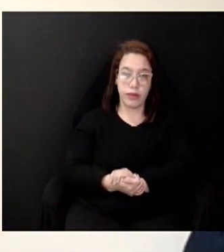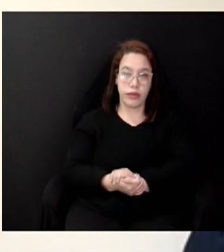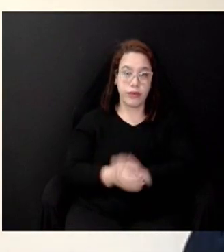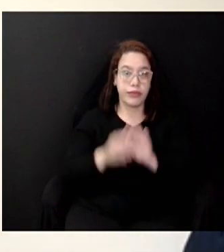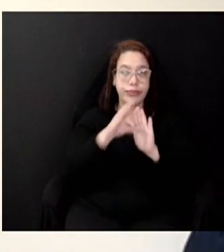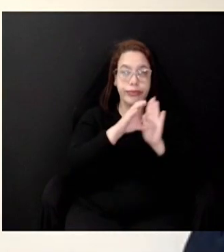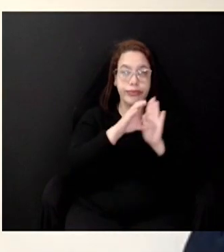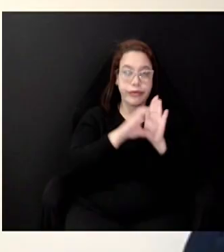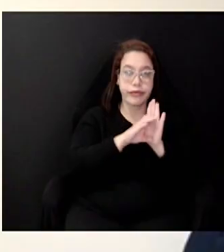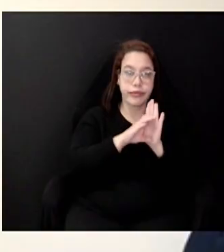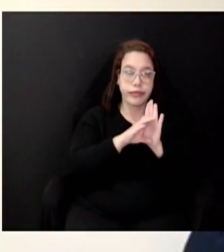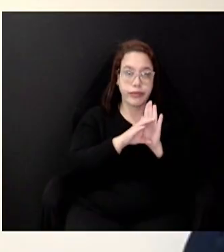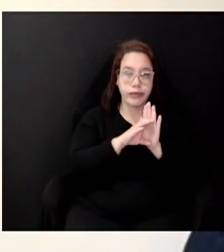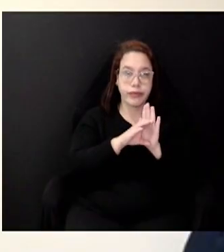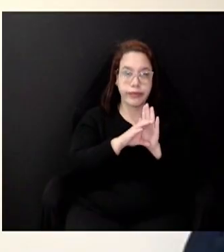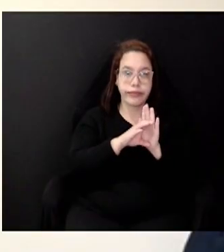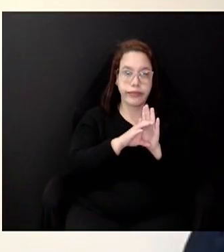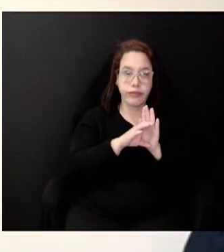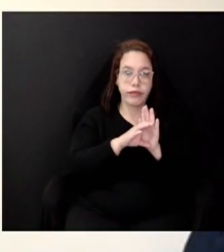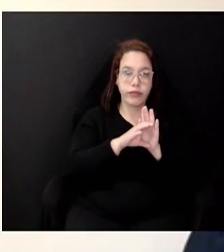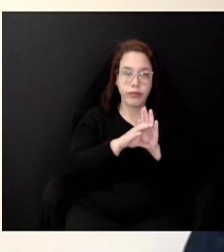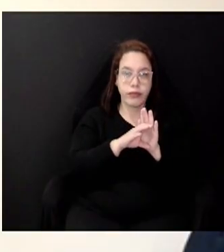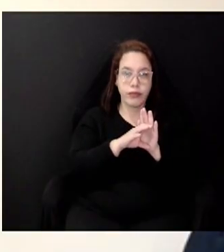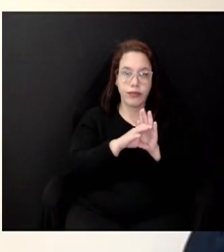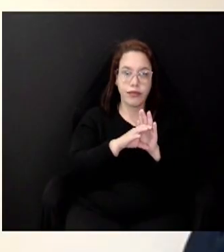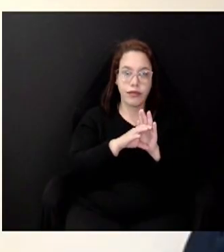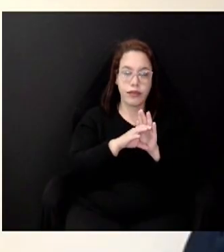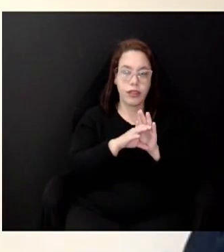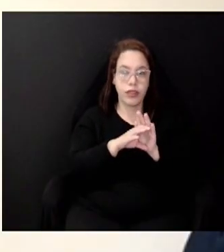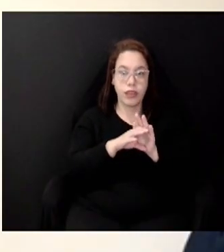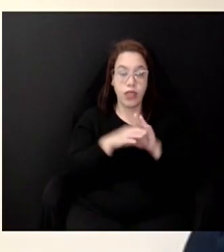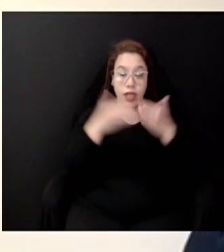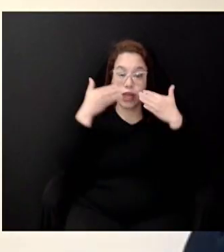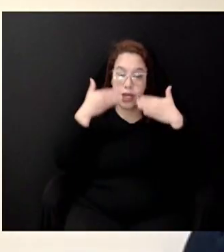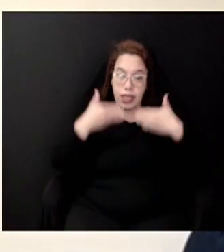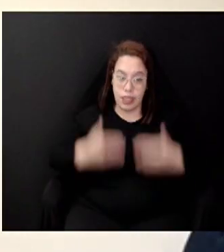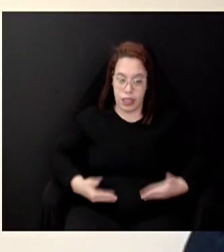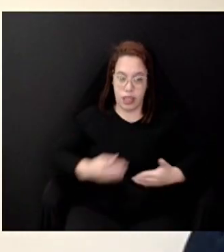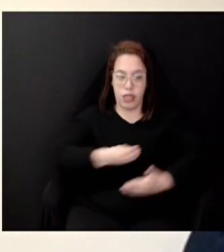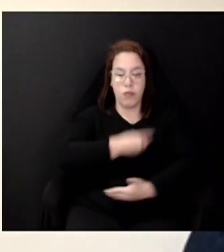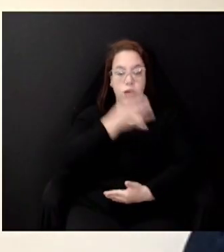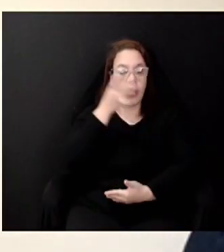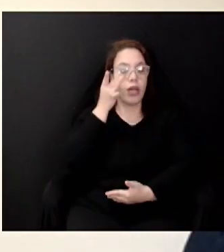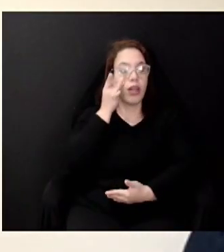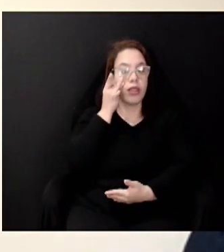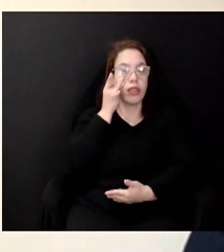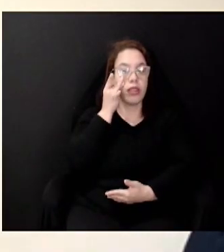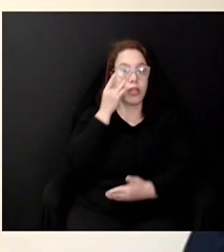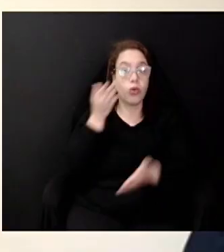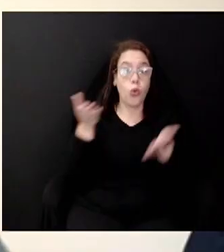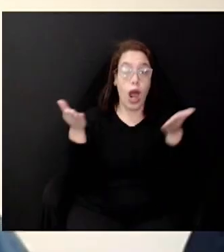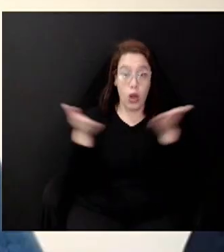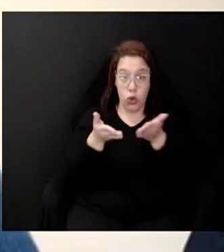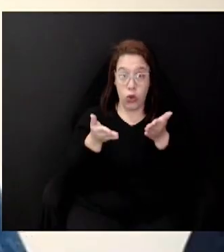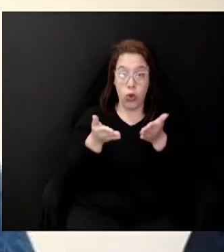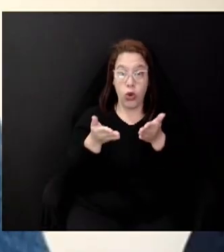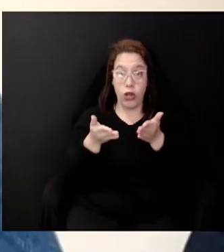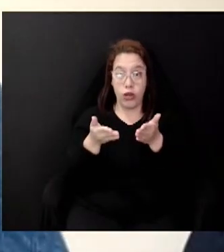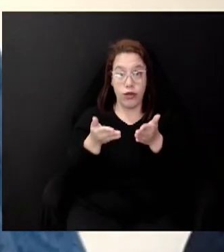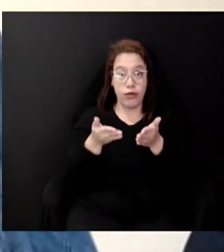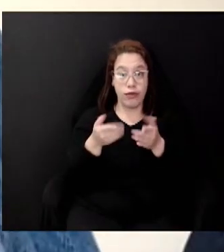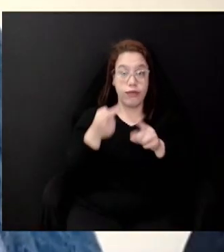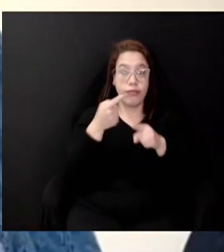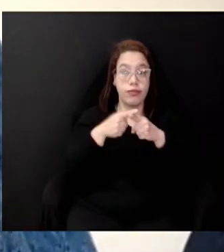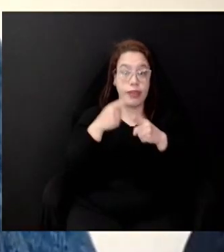mindfulness, que é o estar presente, estar presente no agora, né? Porque como a gente